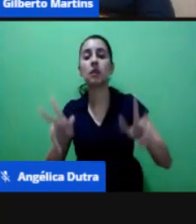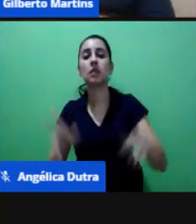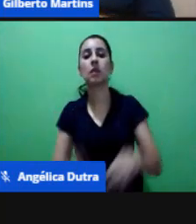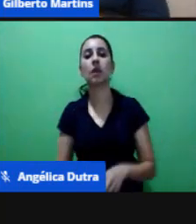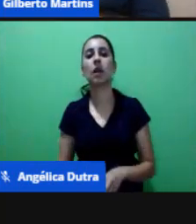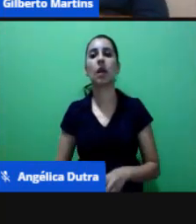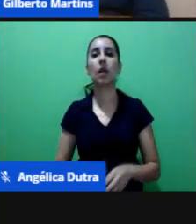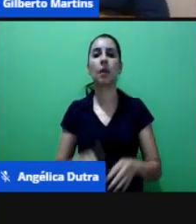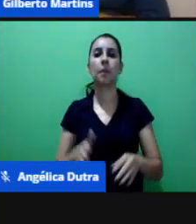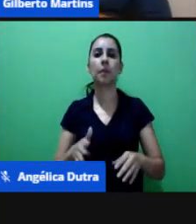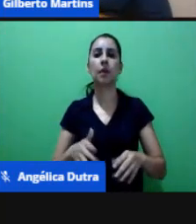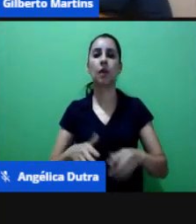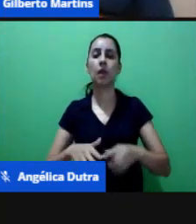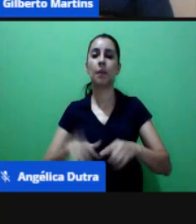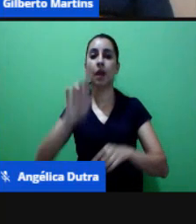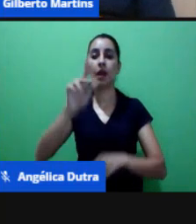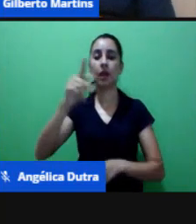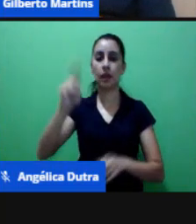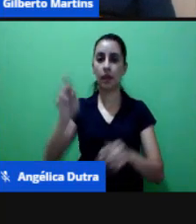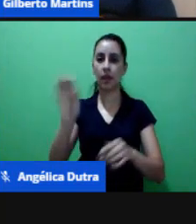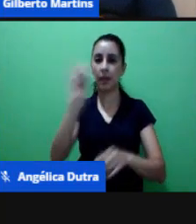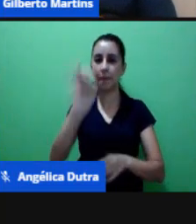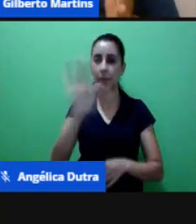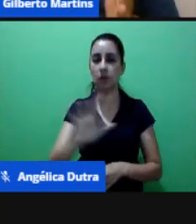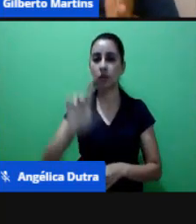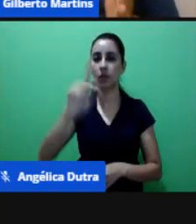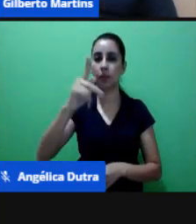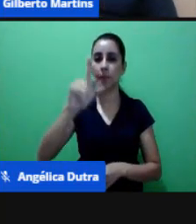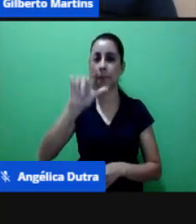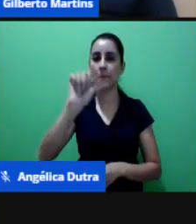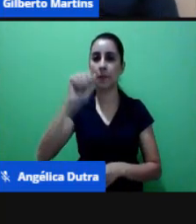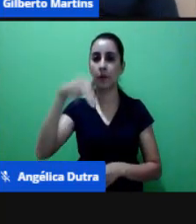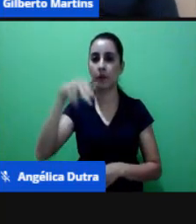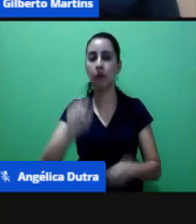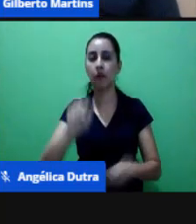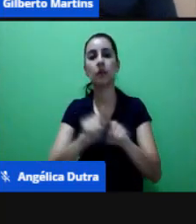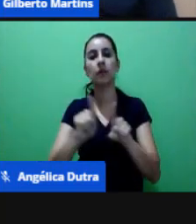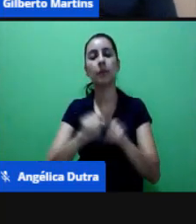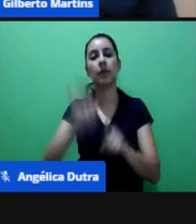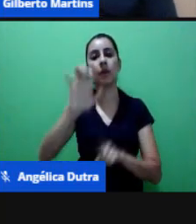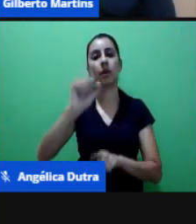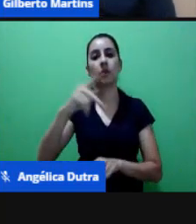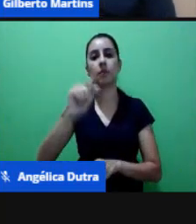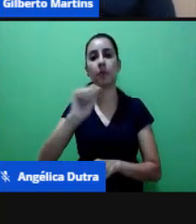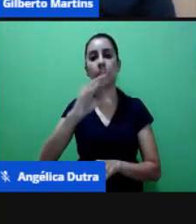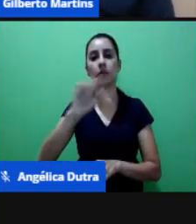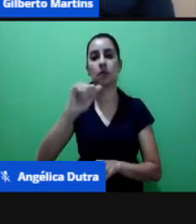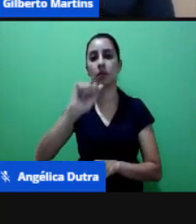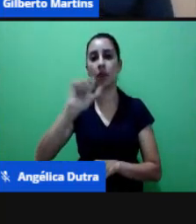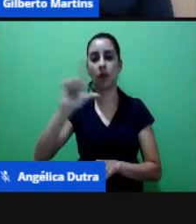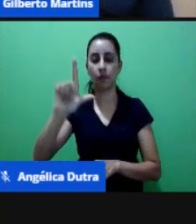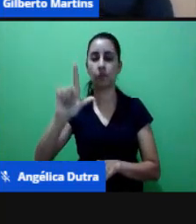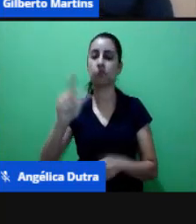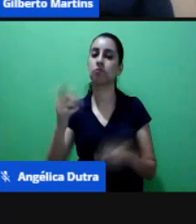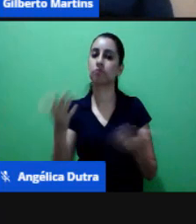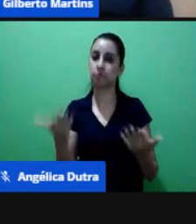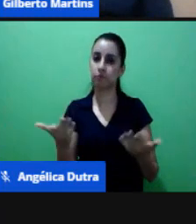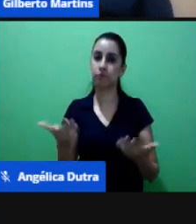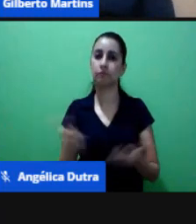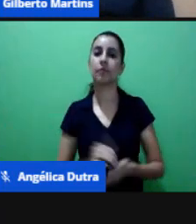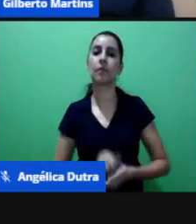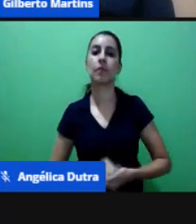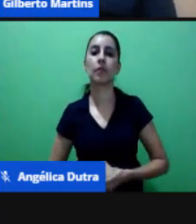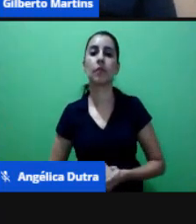o que é uma figura espacial, cabendo a esse conteúdo no sentido de